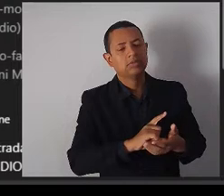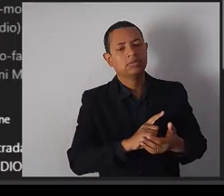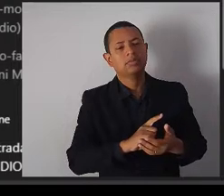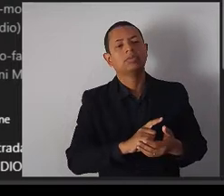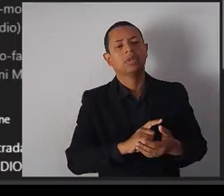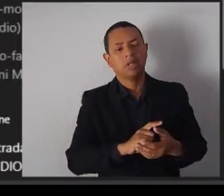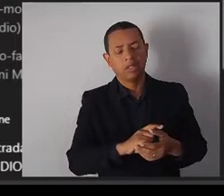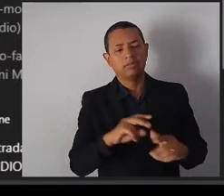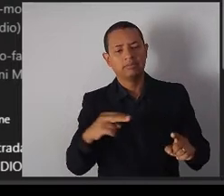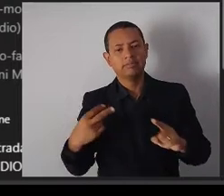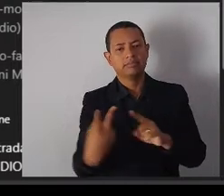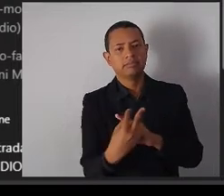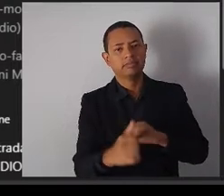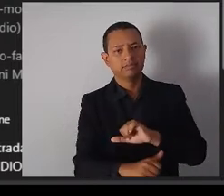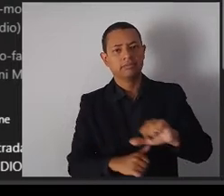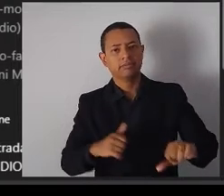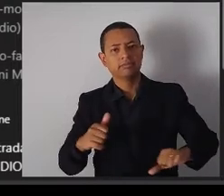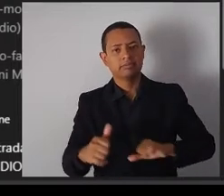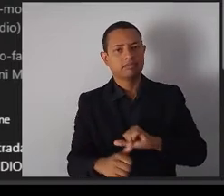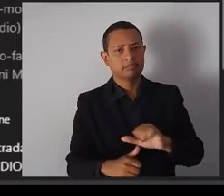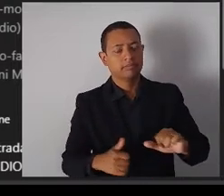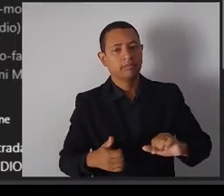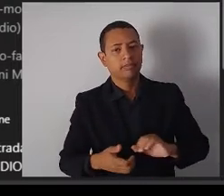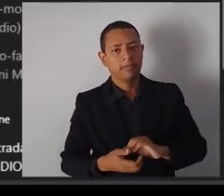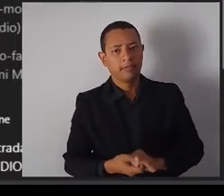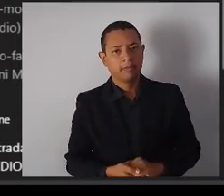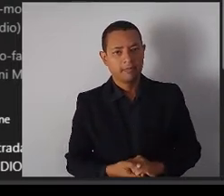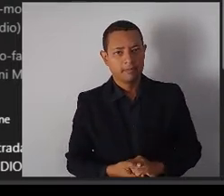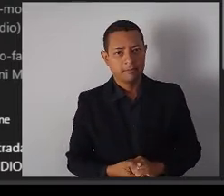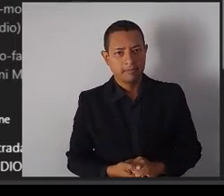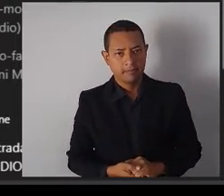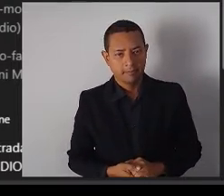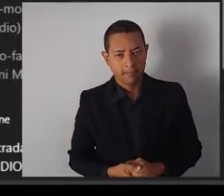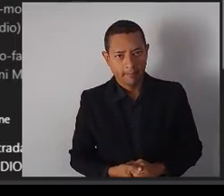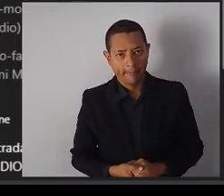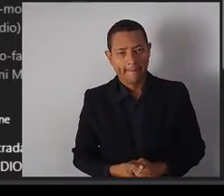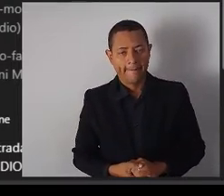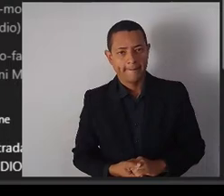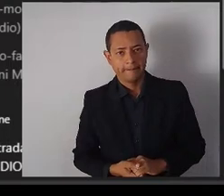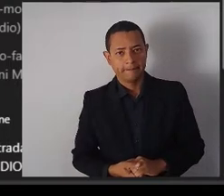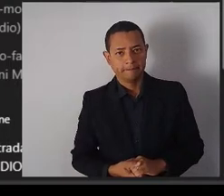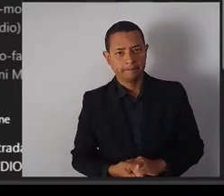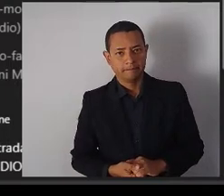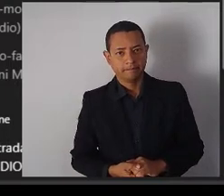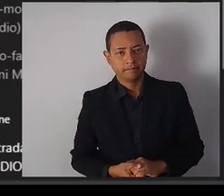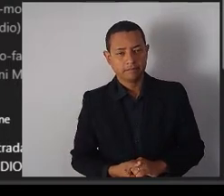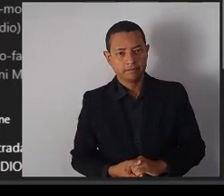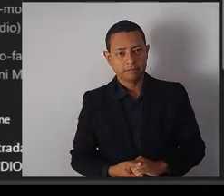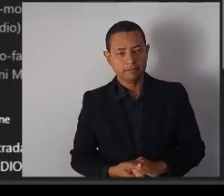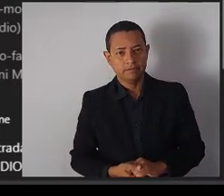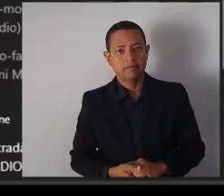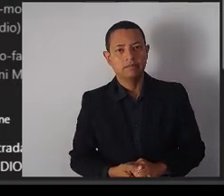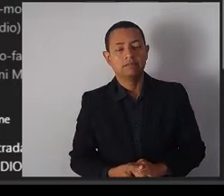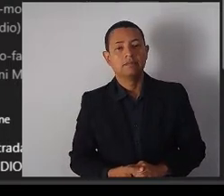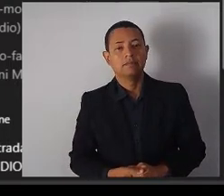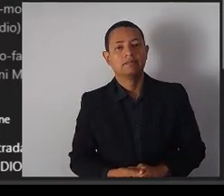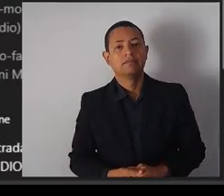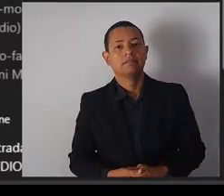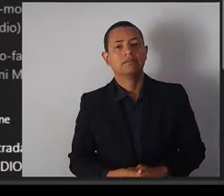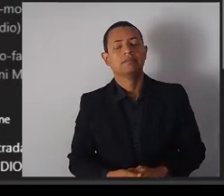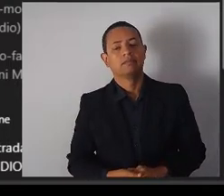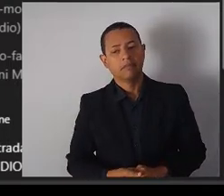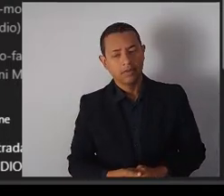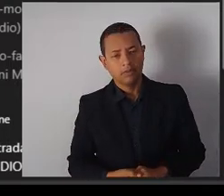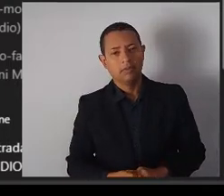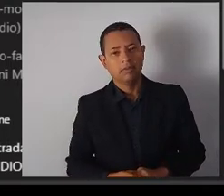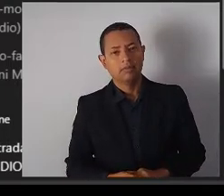atendendo exatamente aquilo que a maioria já vem delineando para acolhimento